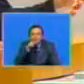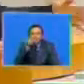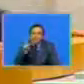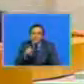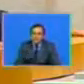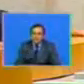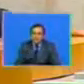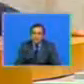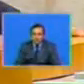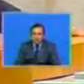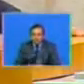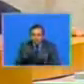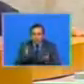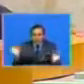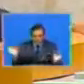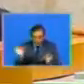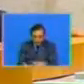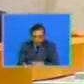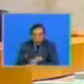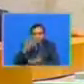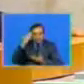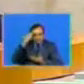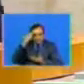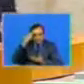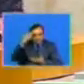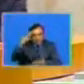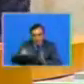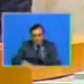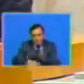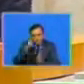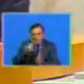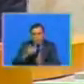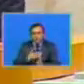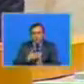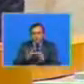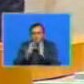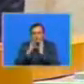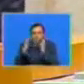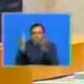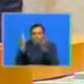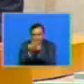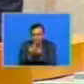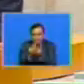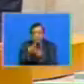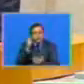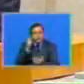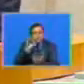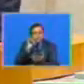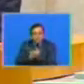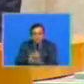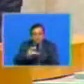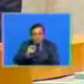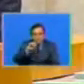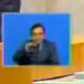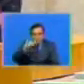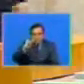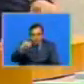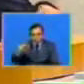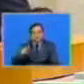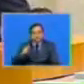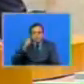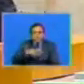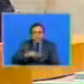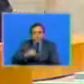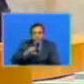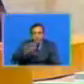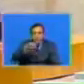Quero finalizar agradecendo, primeiramente, a minha família. a minha esposa Silmara, a minha filha